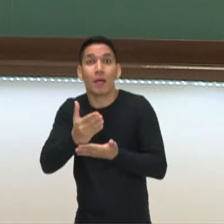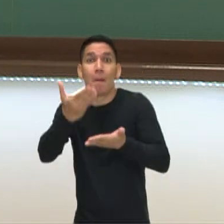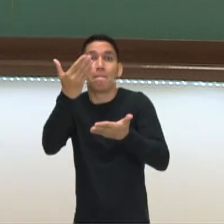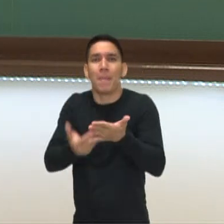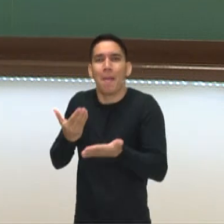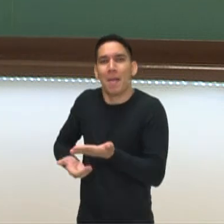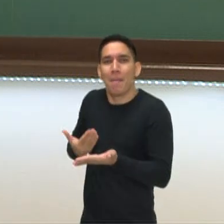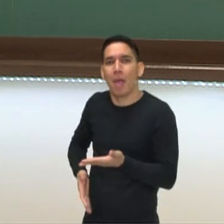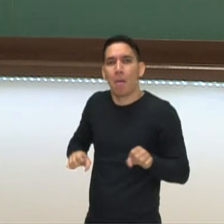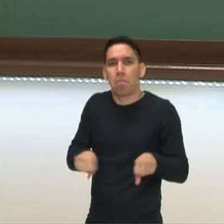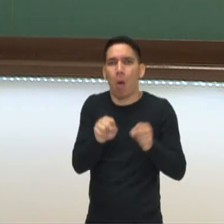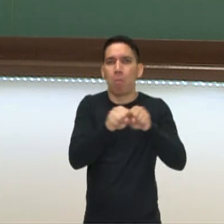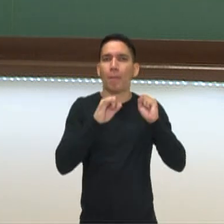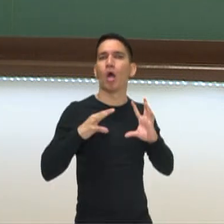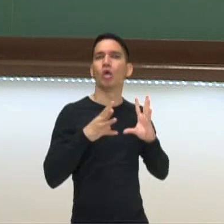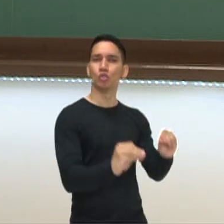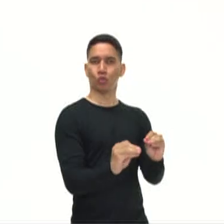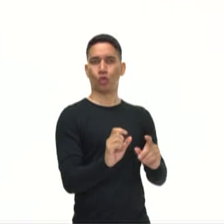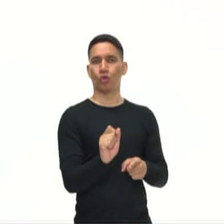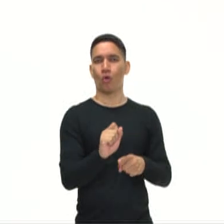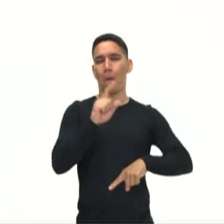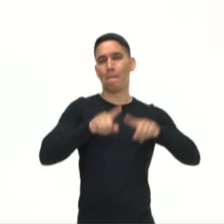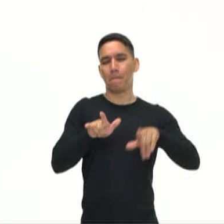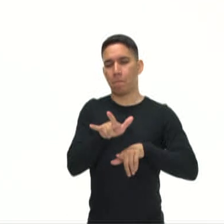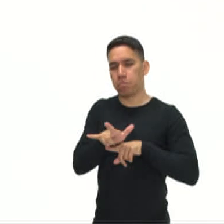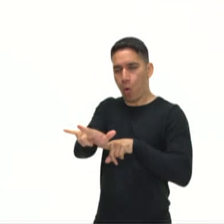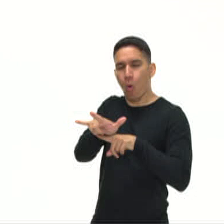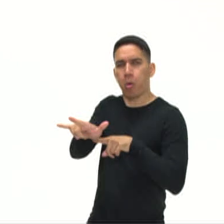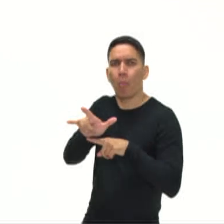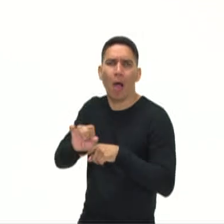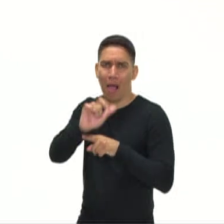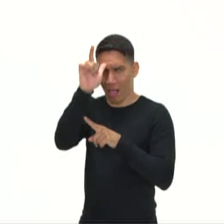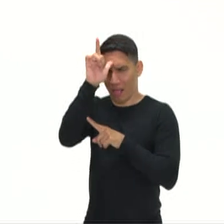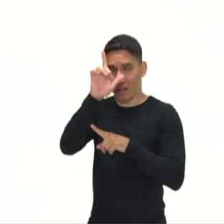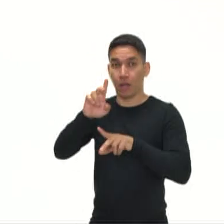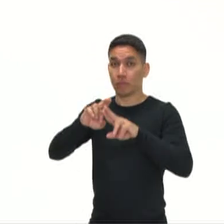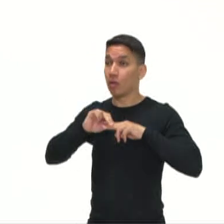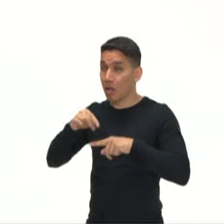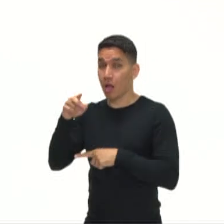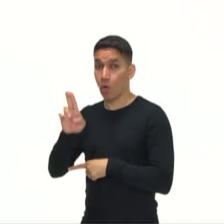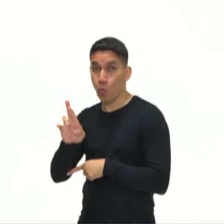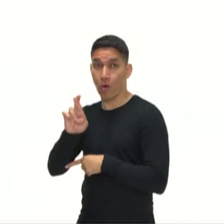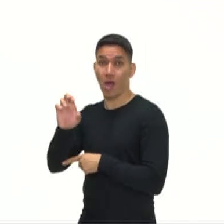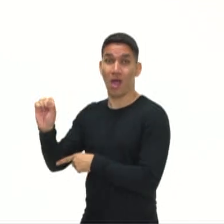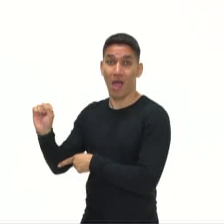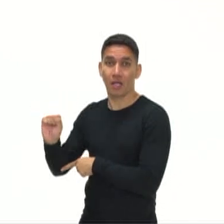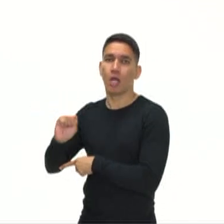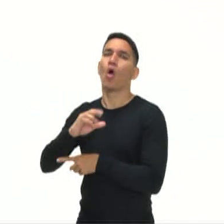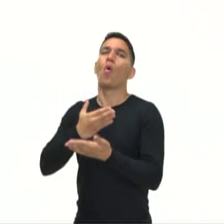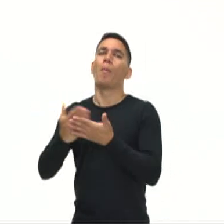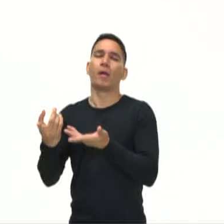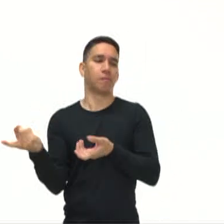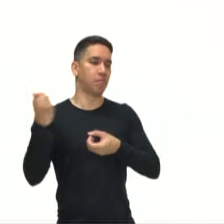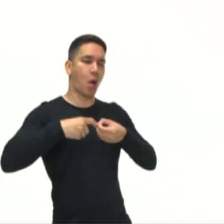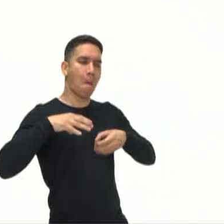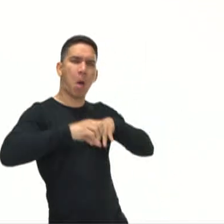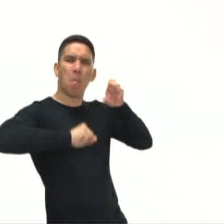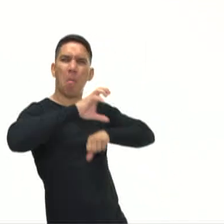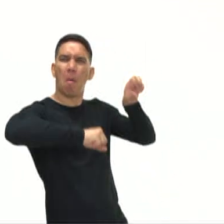indústria bélica da Alemanha nazista. No contra-ataque aos nazistas, os soviéticos foram então tomando todos os países que tinham no meio do